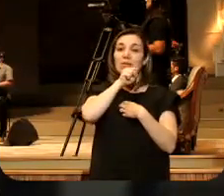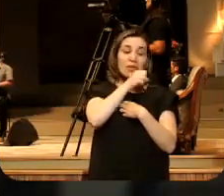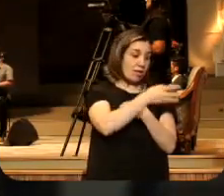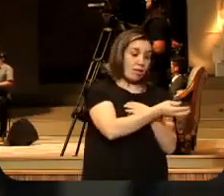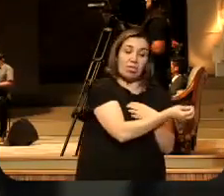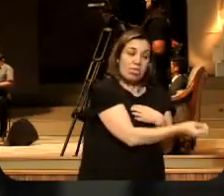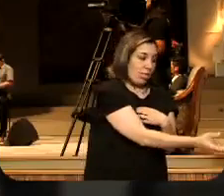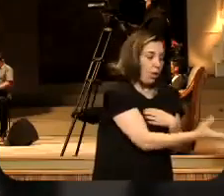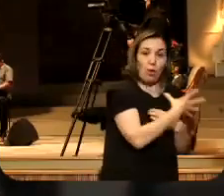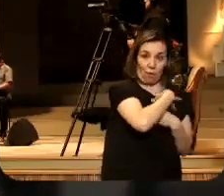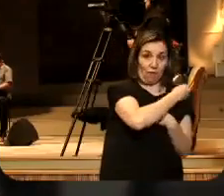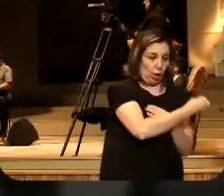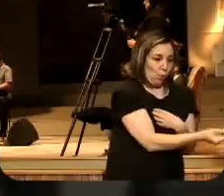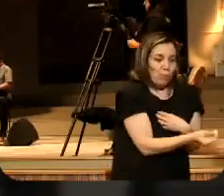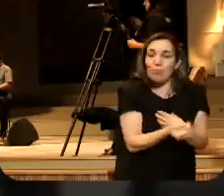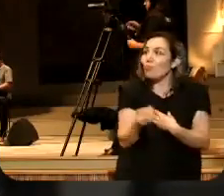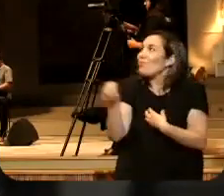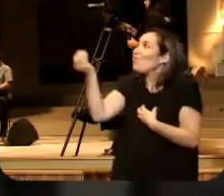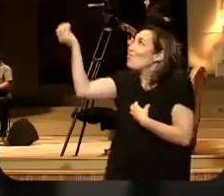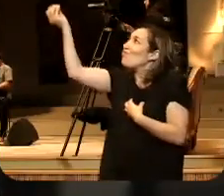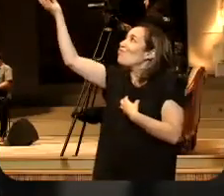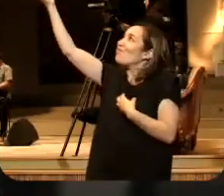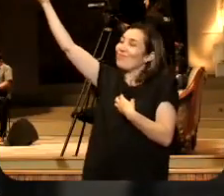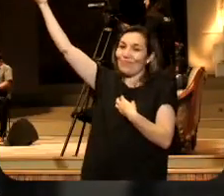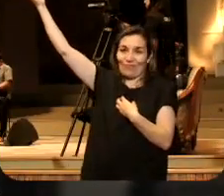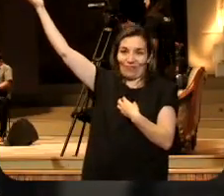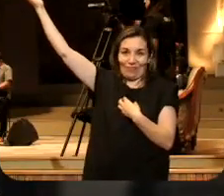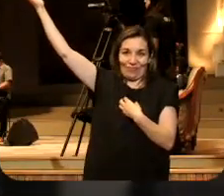E era hora de entregar.